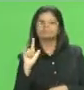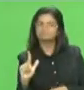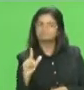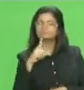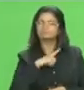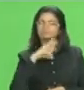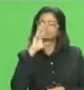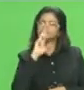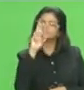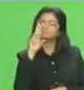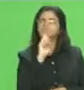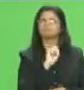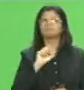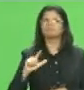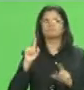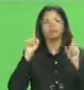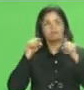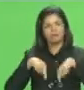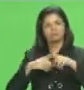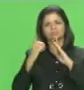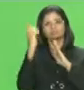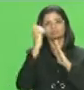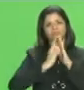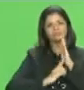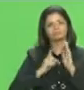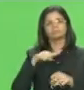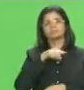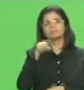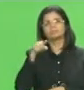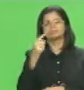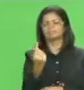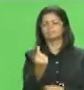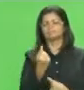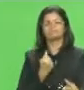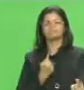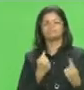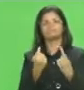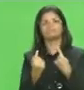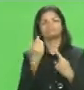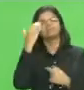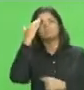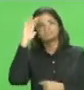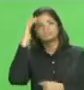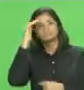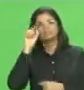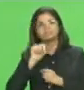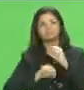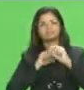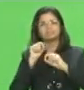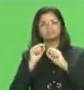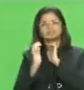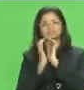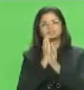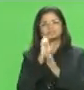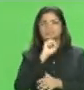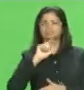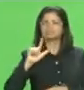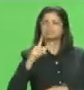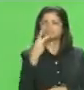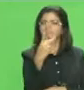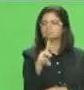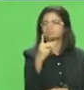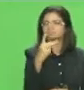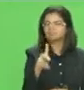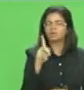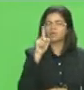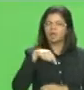o gestor de São Luís, é dar o direito a você de ir e de vir, entender que a cidade de São Luís é sua, é uma